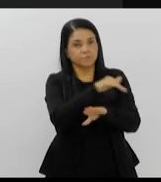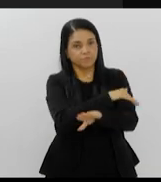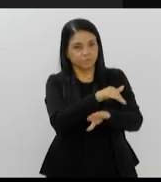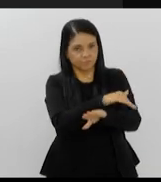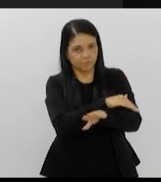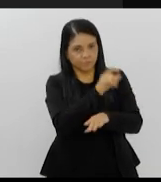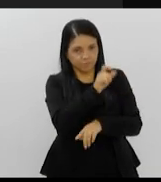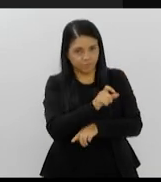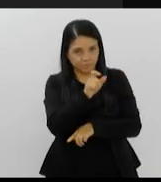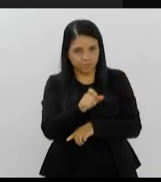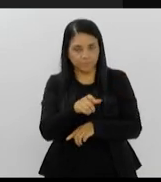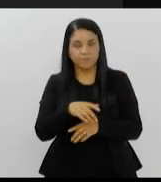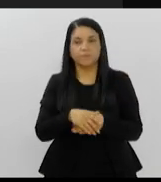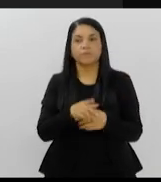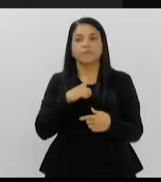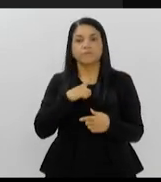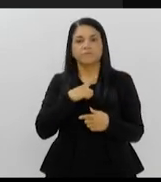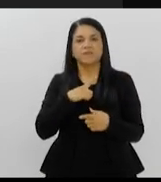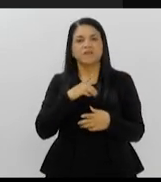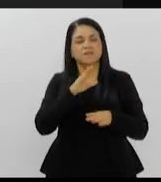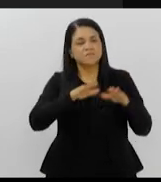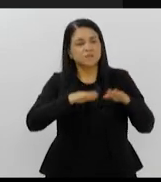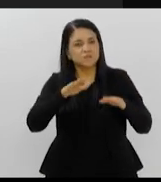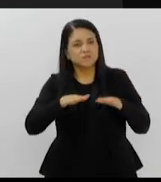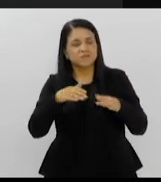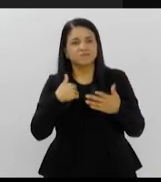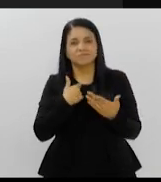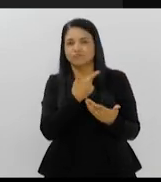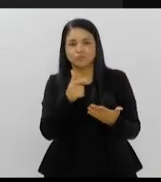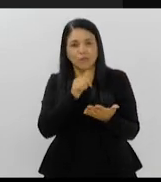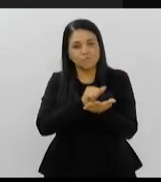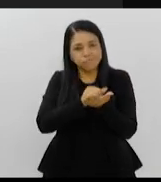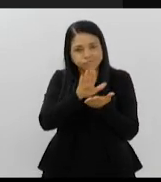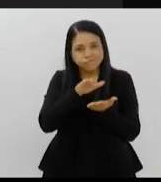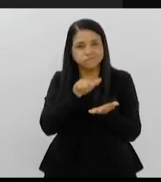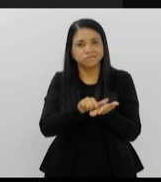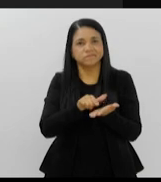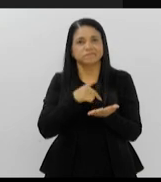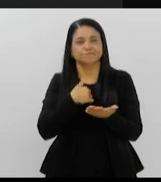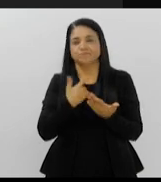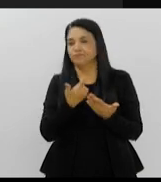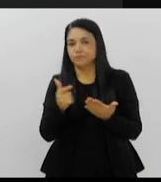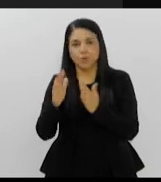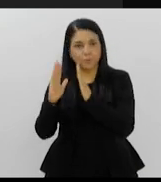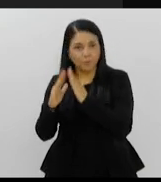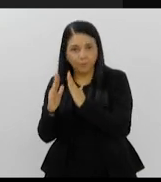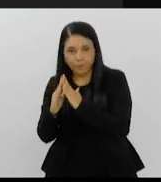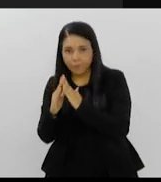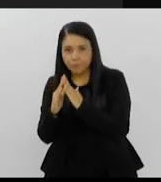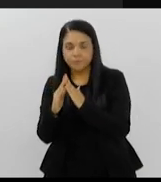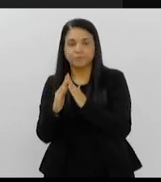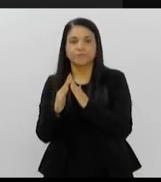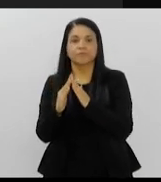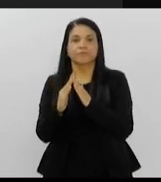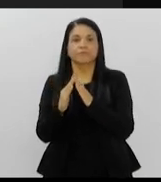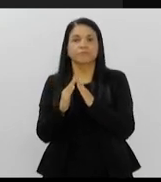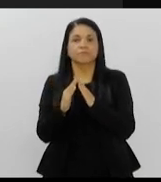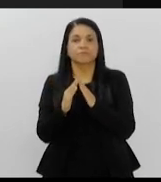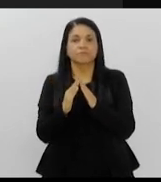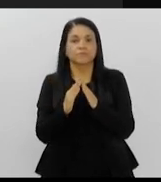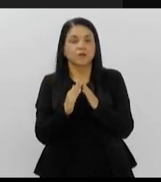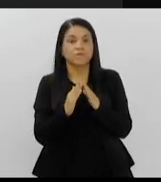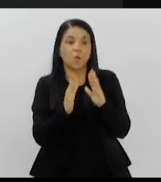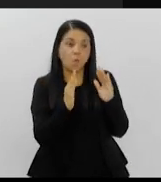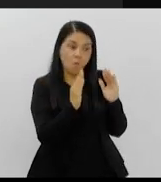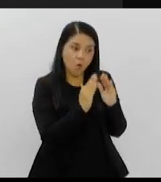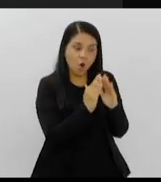rua, pessoas que às vezes por causa do desemprego, por causa de também não terem onde morar e vão